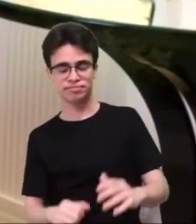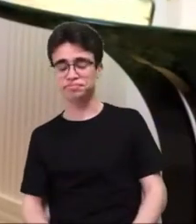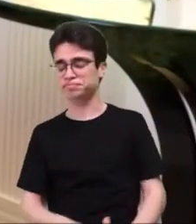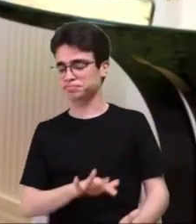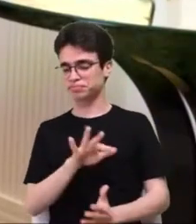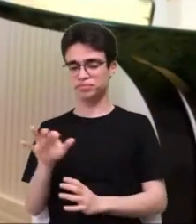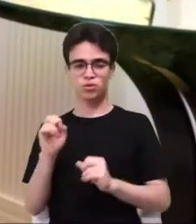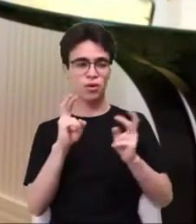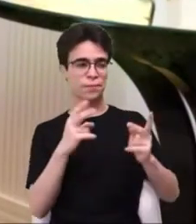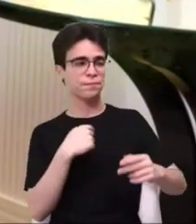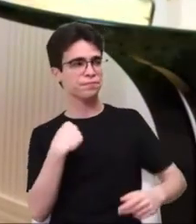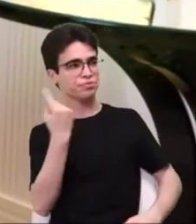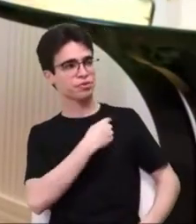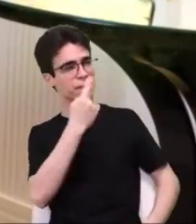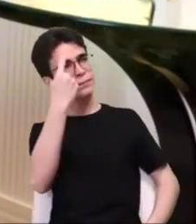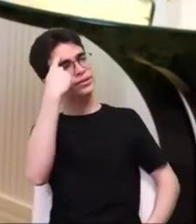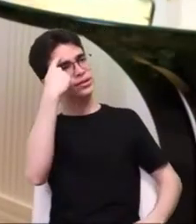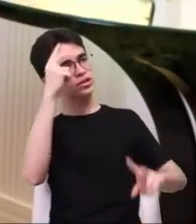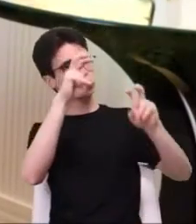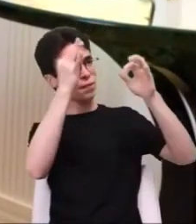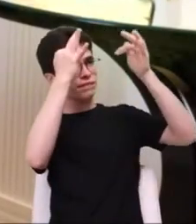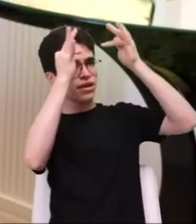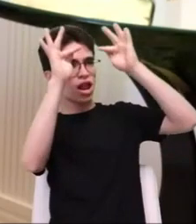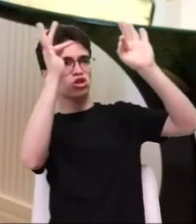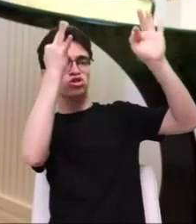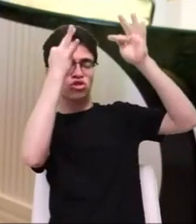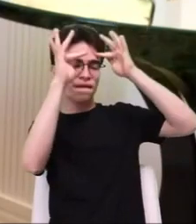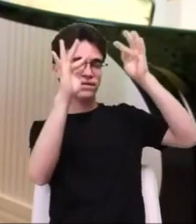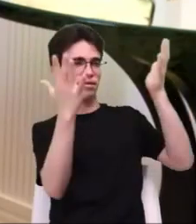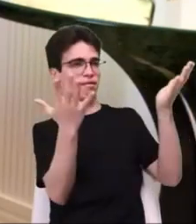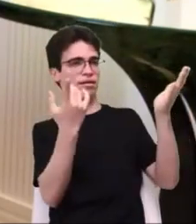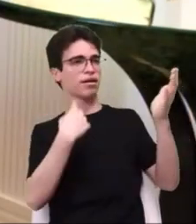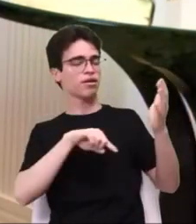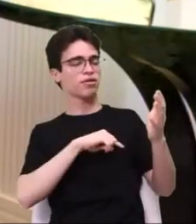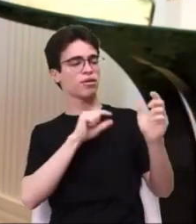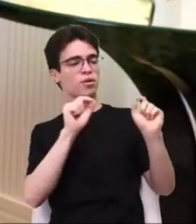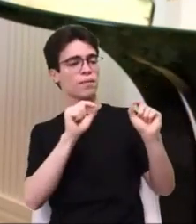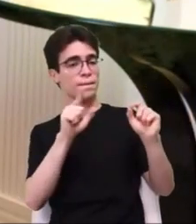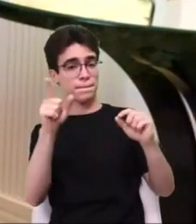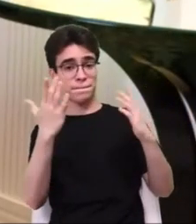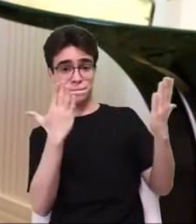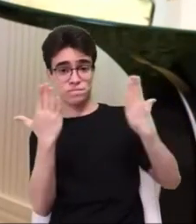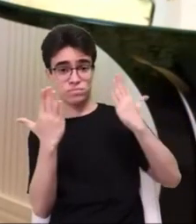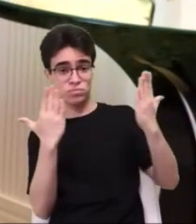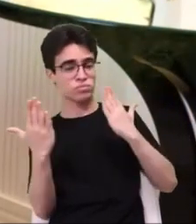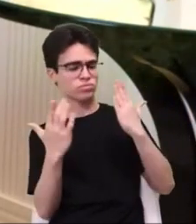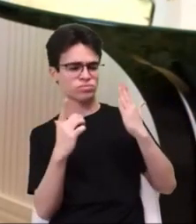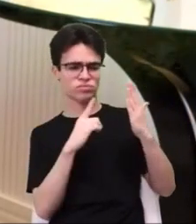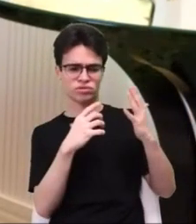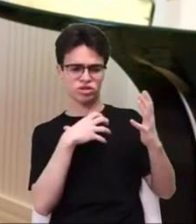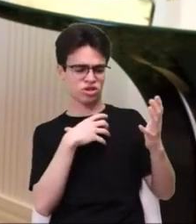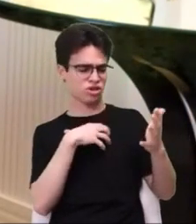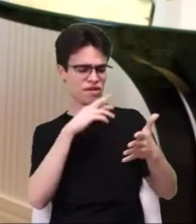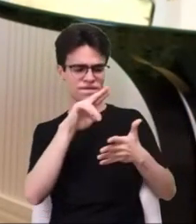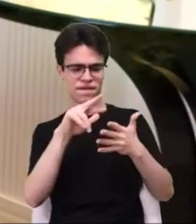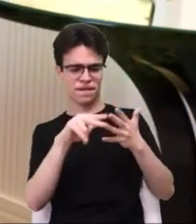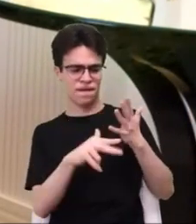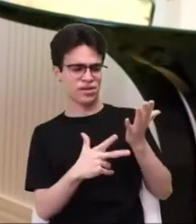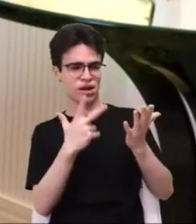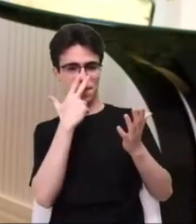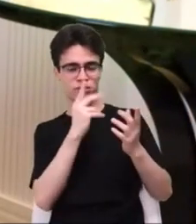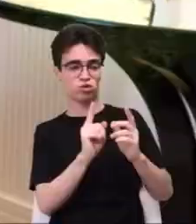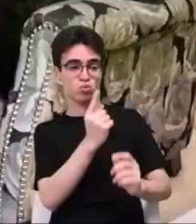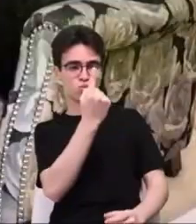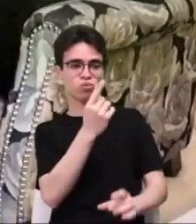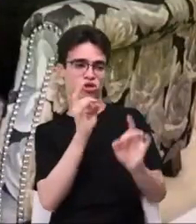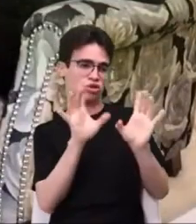né, filosoficamente, né? É interessante porque a psicologia tem várias linhas, ela não tem uma